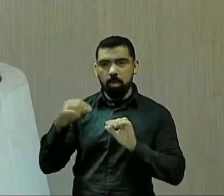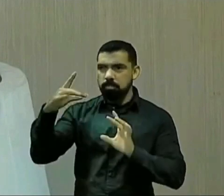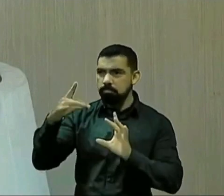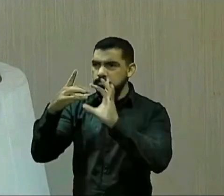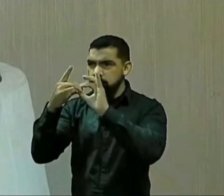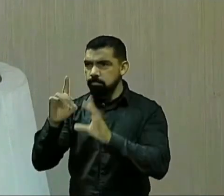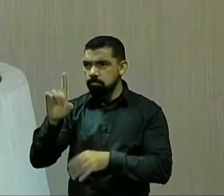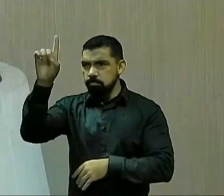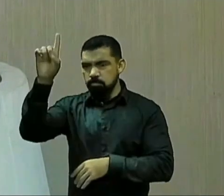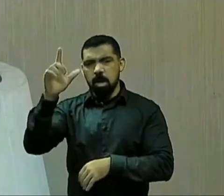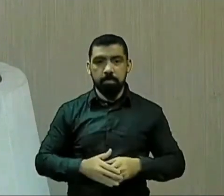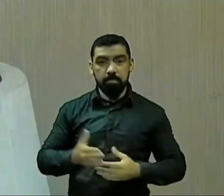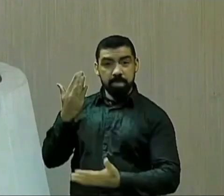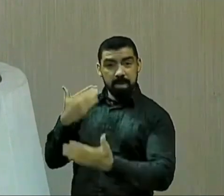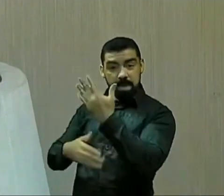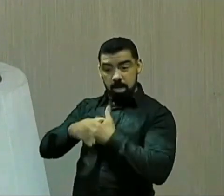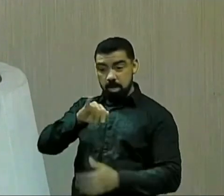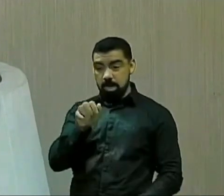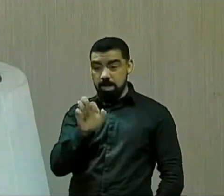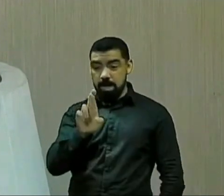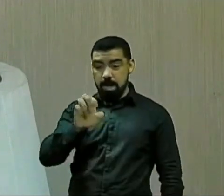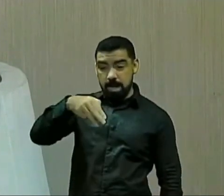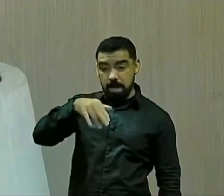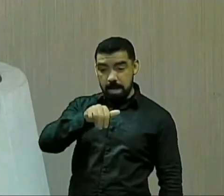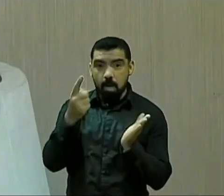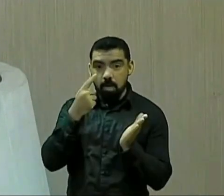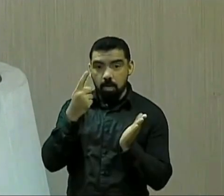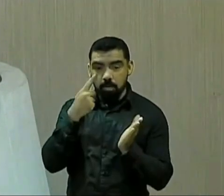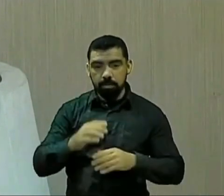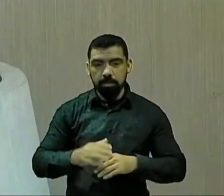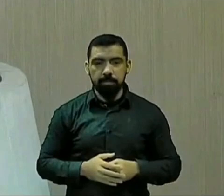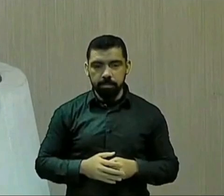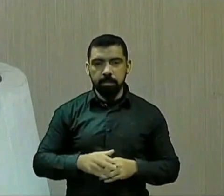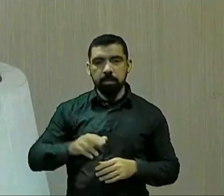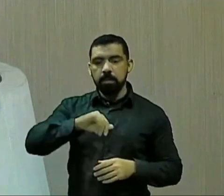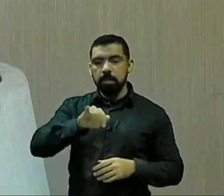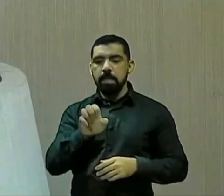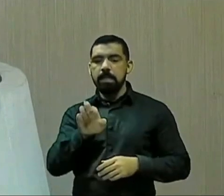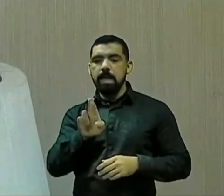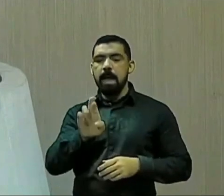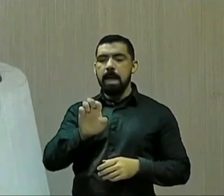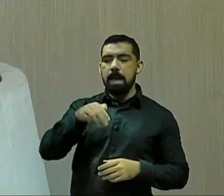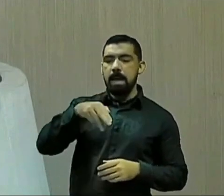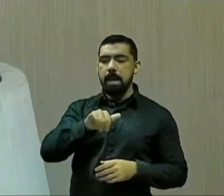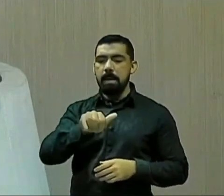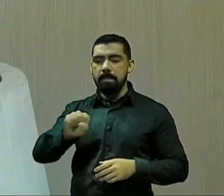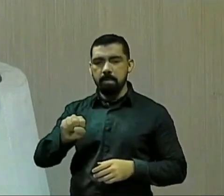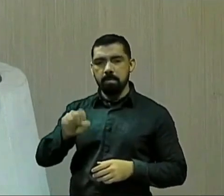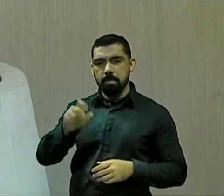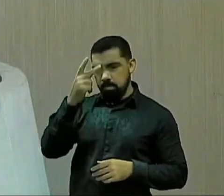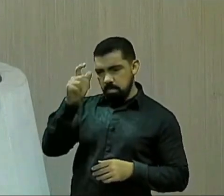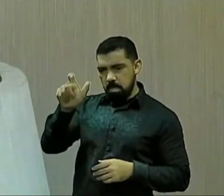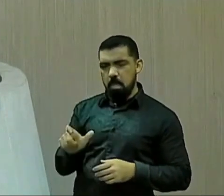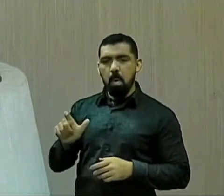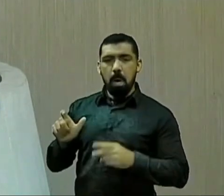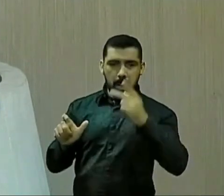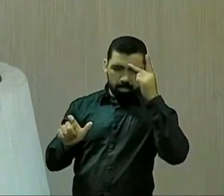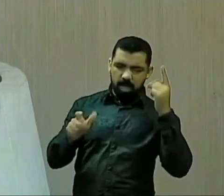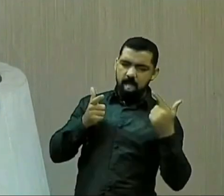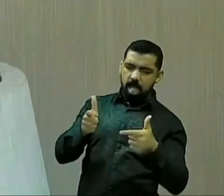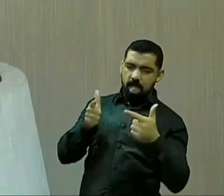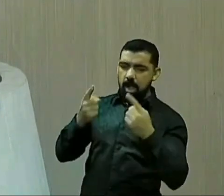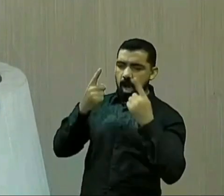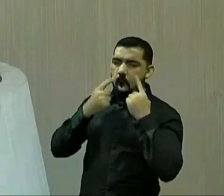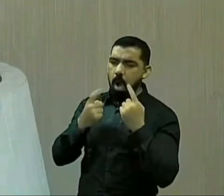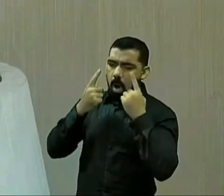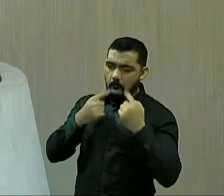uma profeta nesse parlamento. E aí vai Bíblia para vocês. O profeta Jeremias era considerado o profeta chorão, o profeta